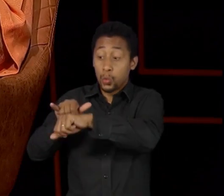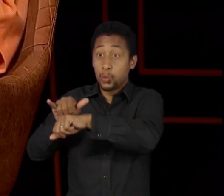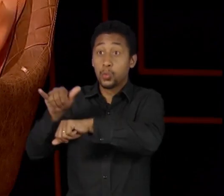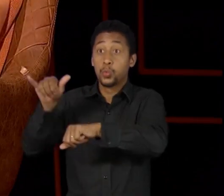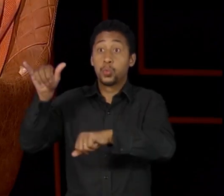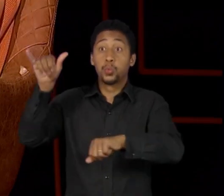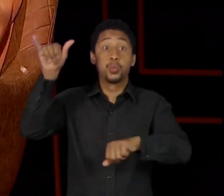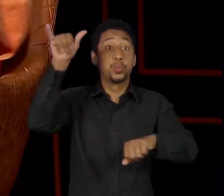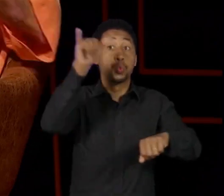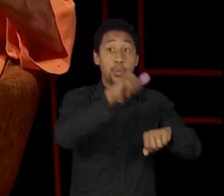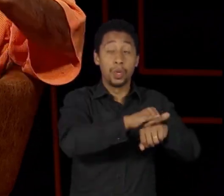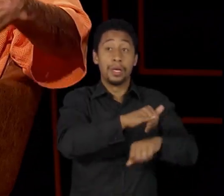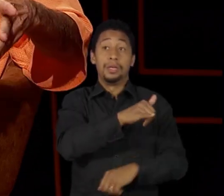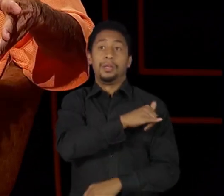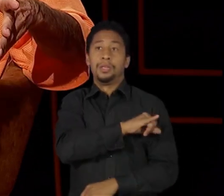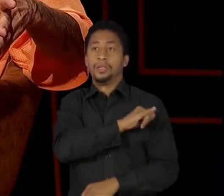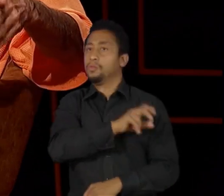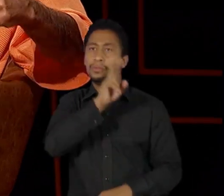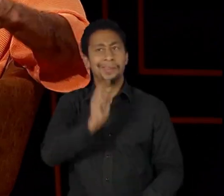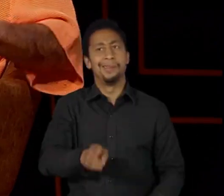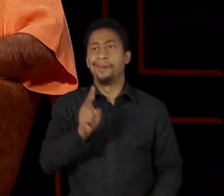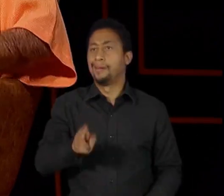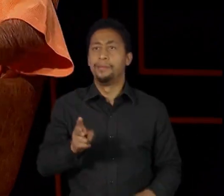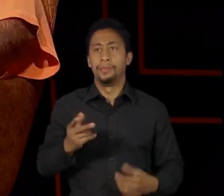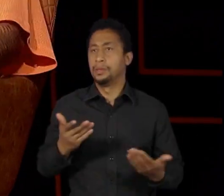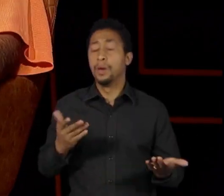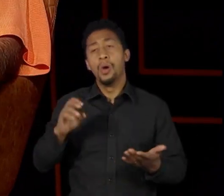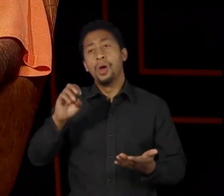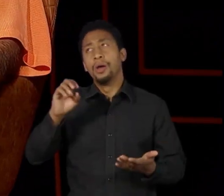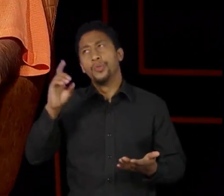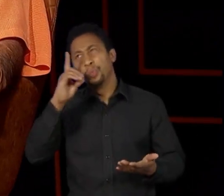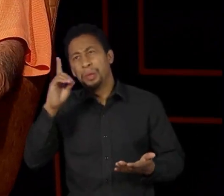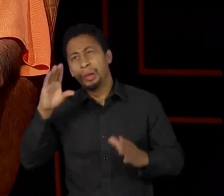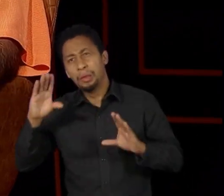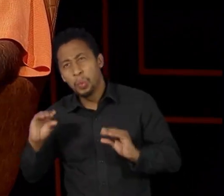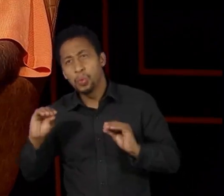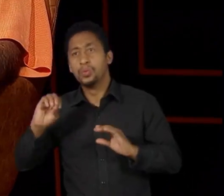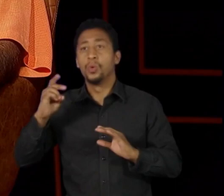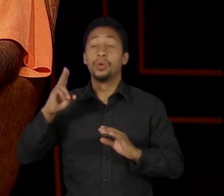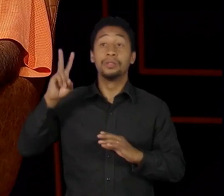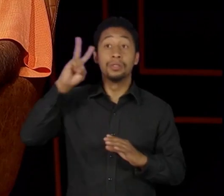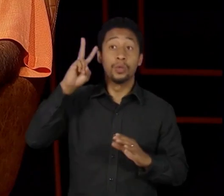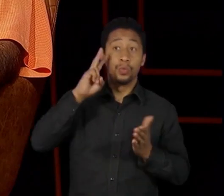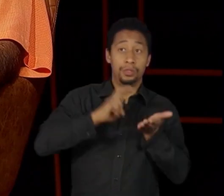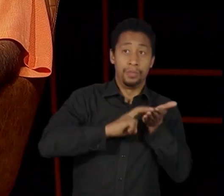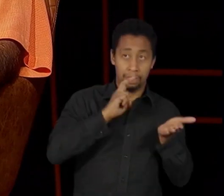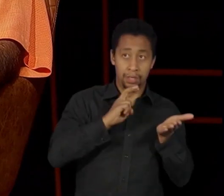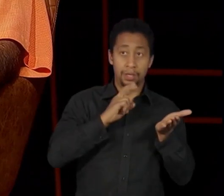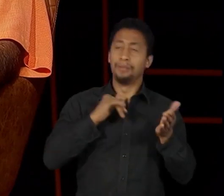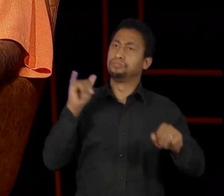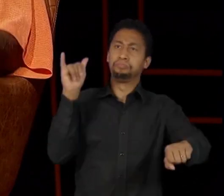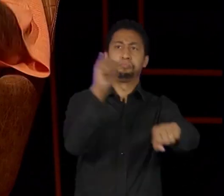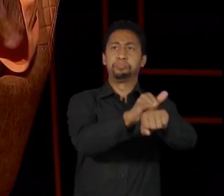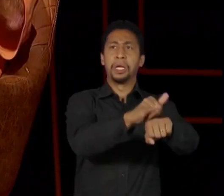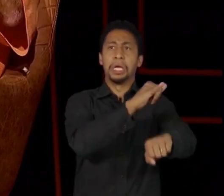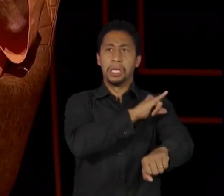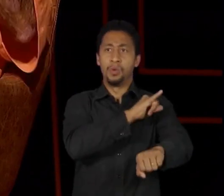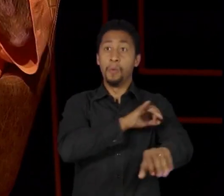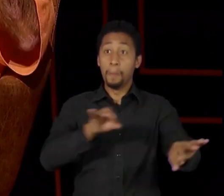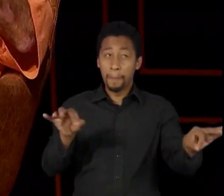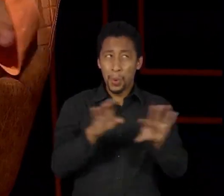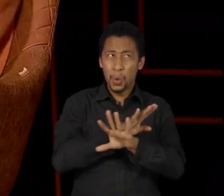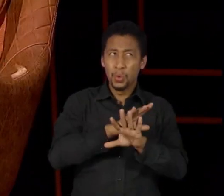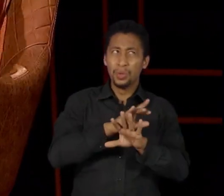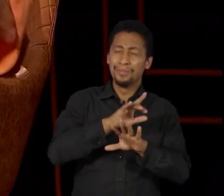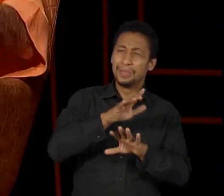pegava o avião, vinha embora, ou vinha na segunda-feira cedo, e voltava, eu acho que na quinta-feira ou quarta-feira, voltava nas quinta-feiras e